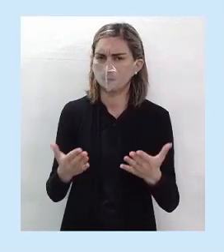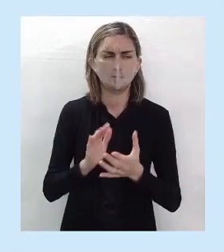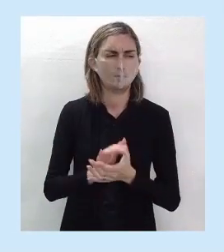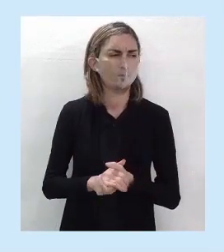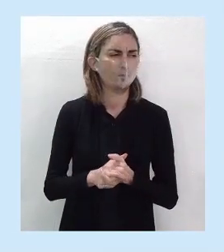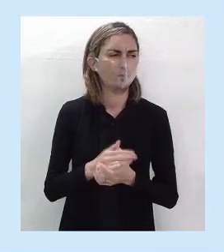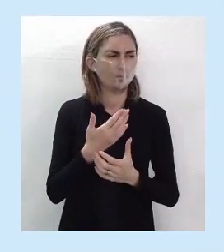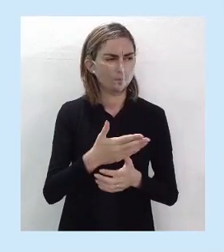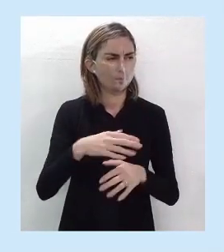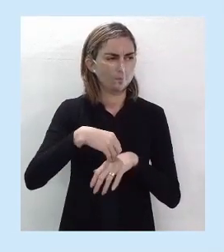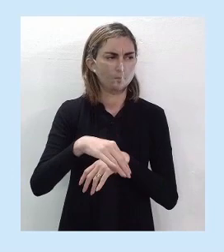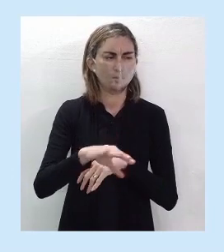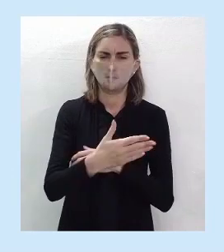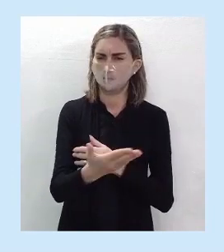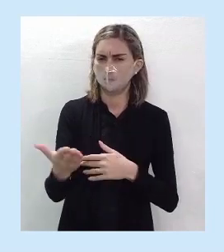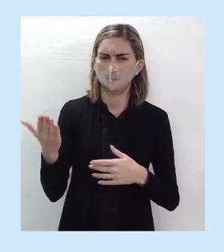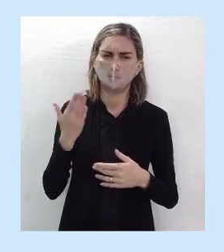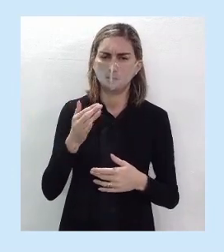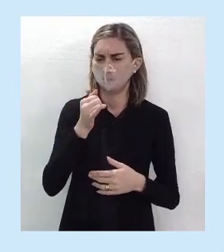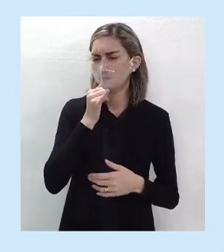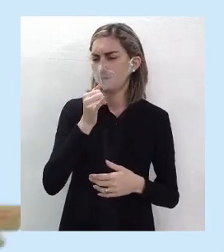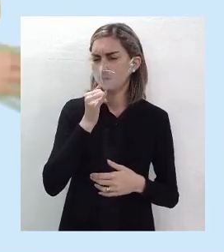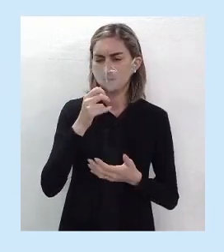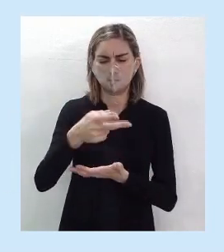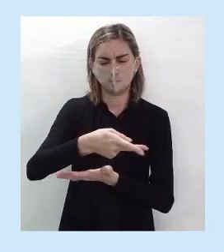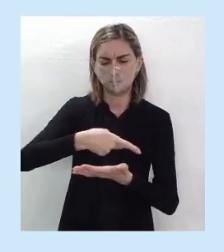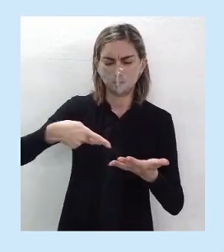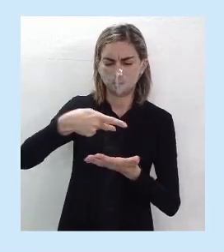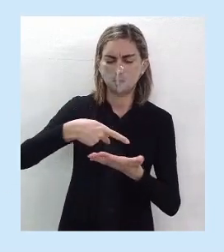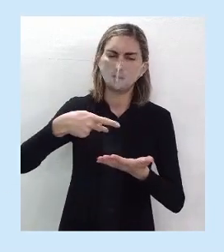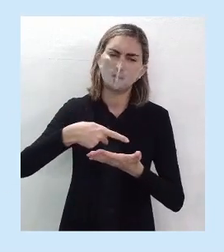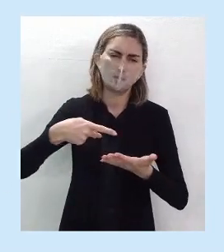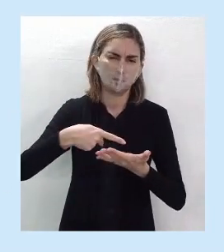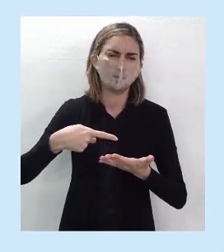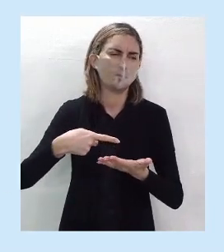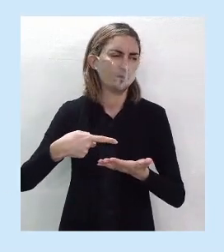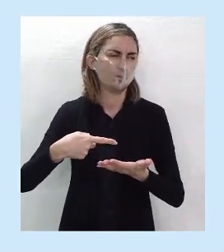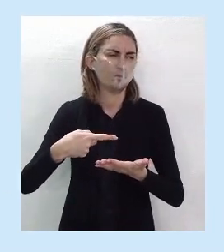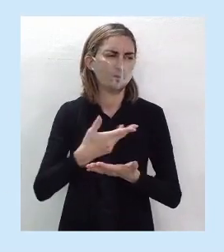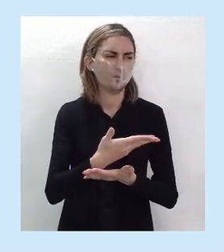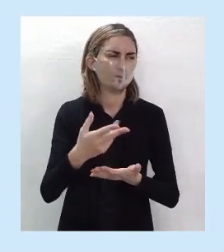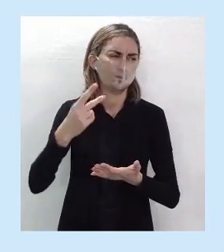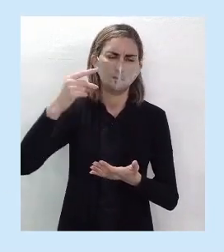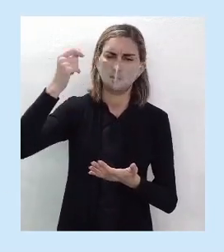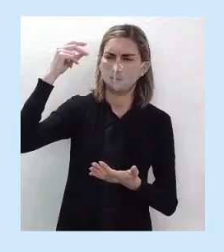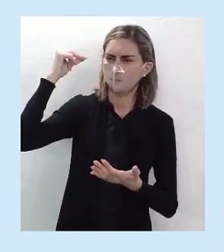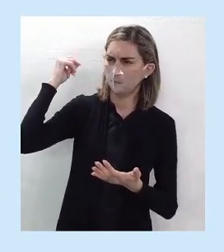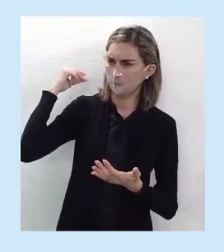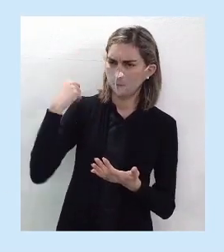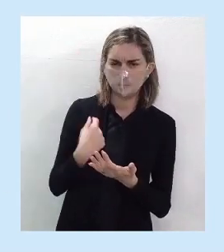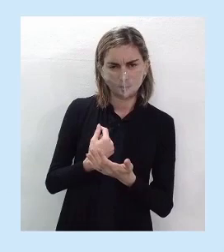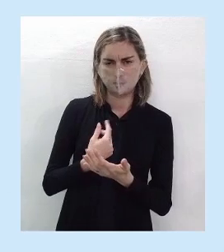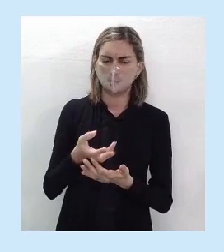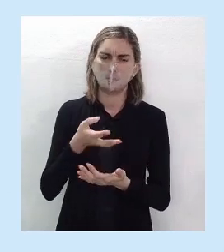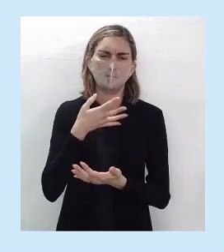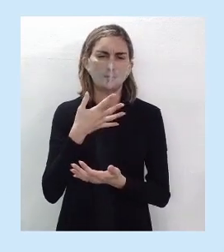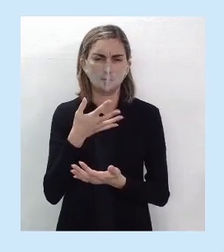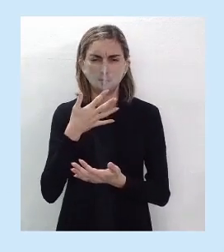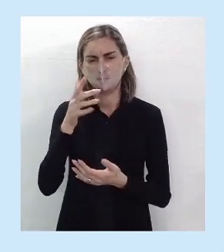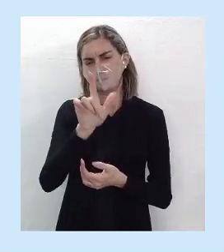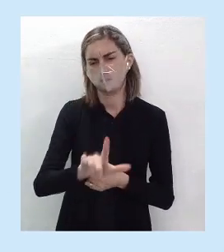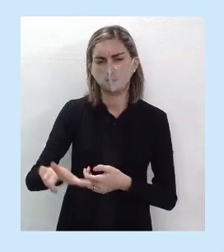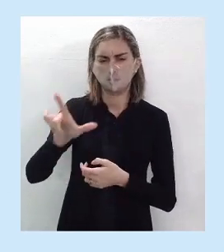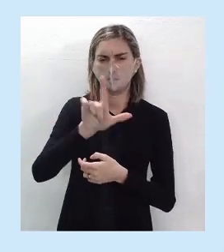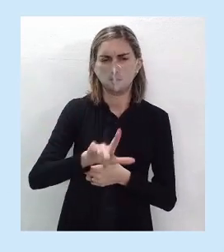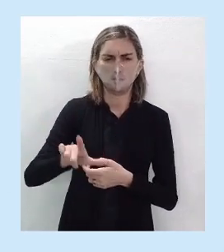gente. Eu trouxe aqui para vocês o exemplo de um poema muito, muito, muito antigo e muito conhecido em